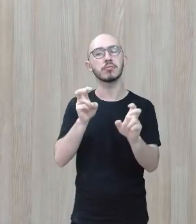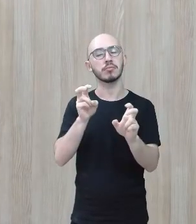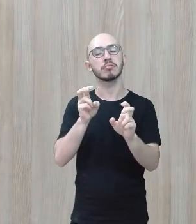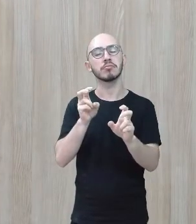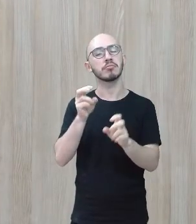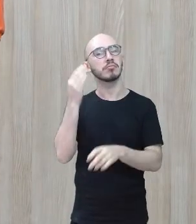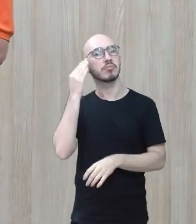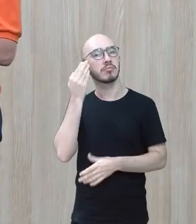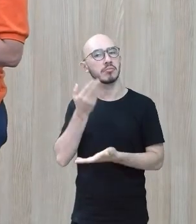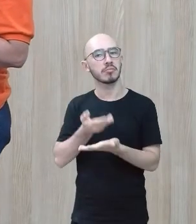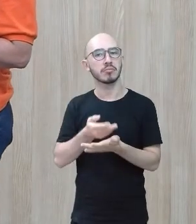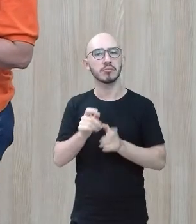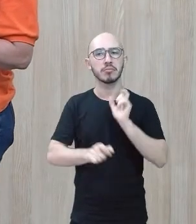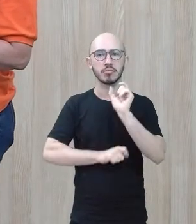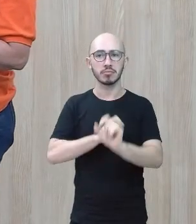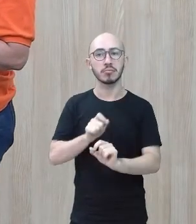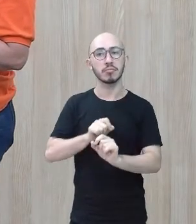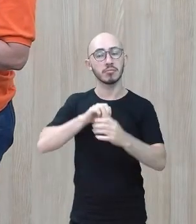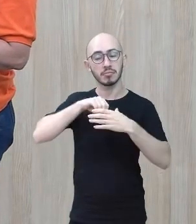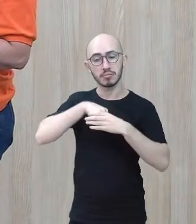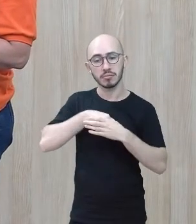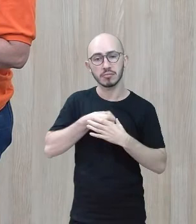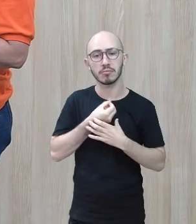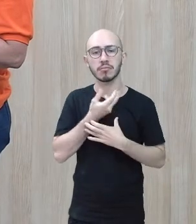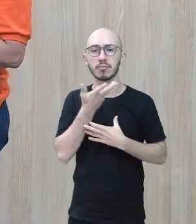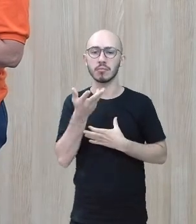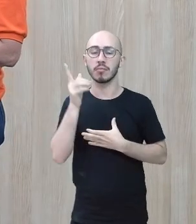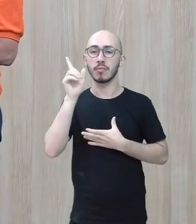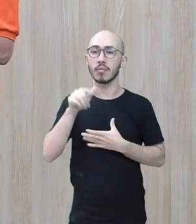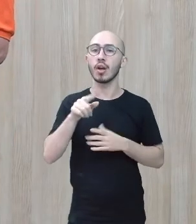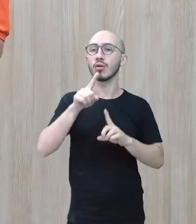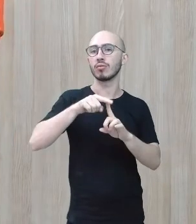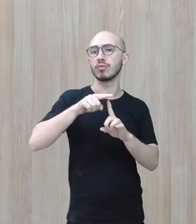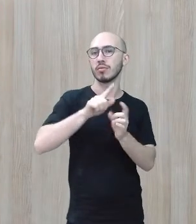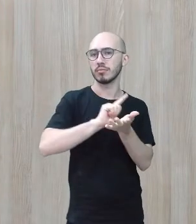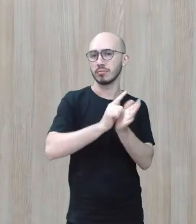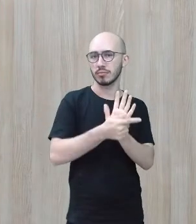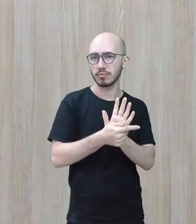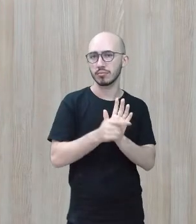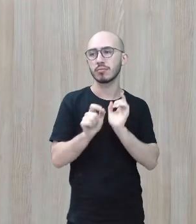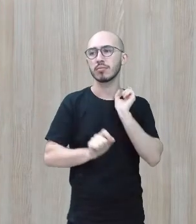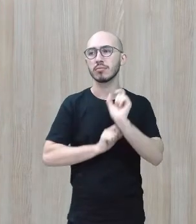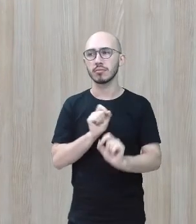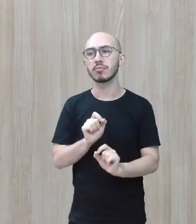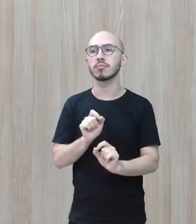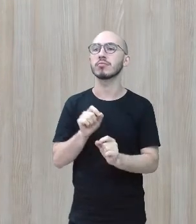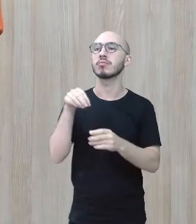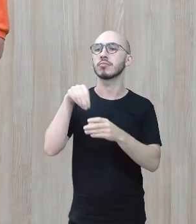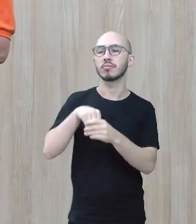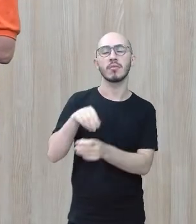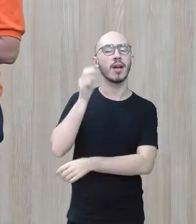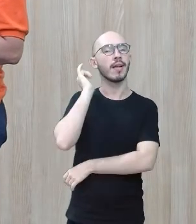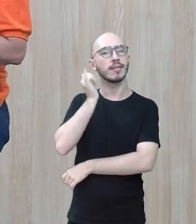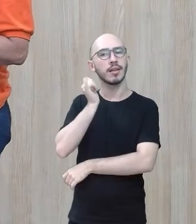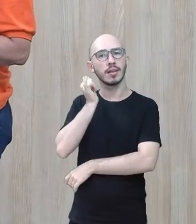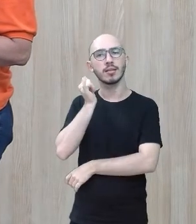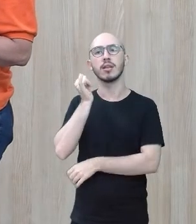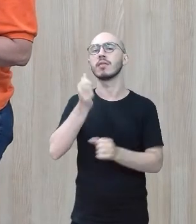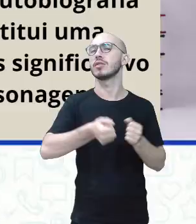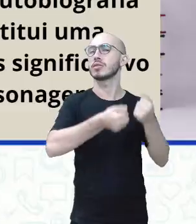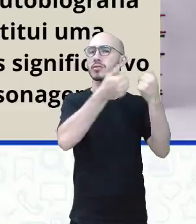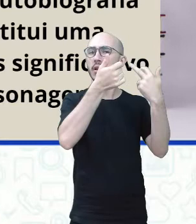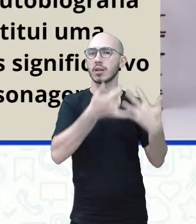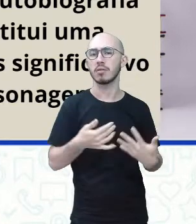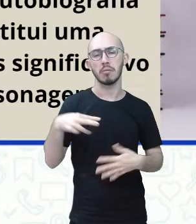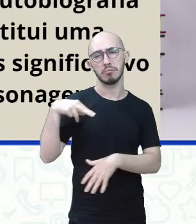a autobiografia como um tipo de gênero literário que constitui uma narrativa de caráter